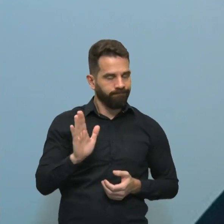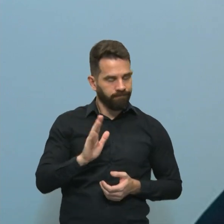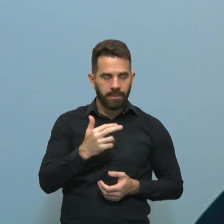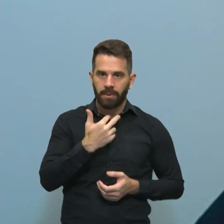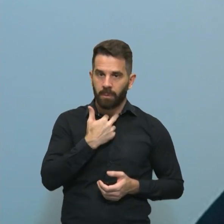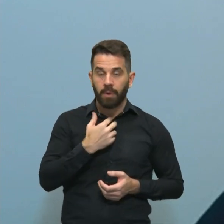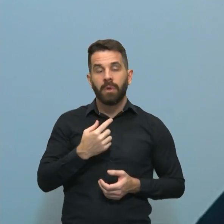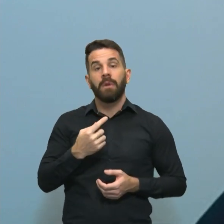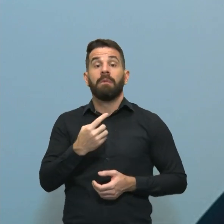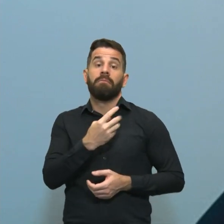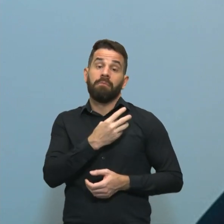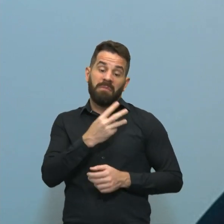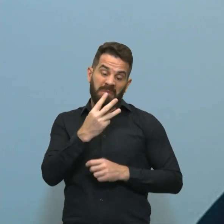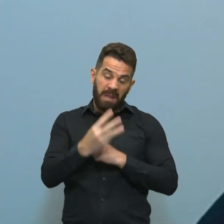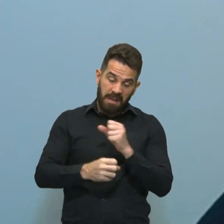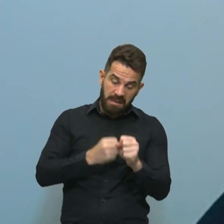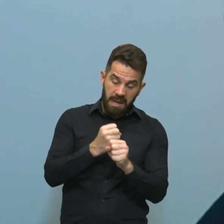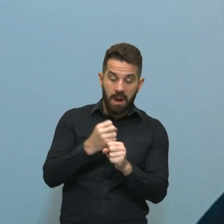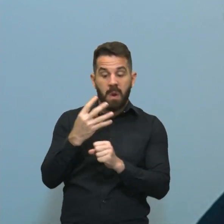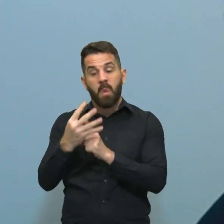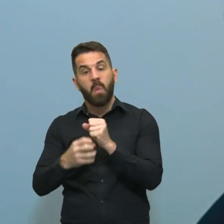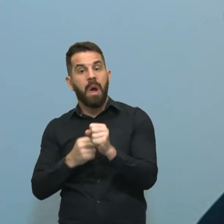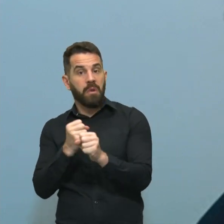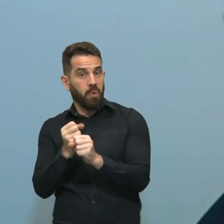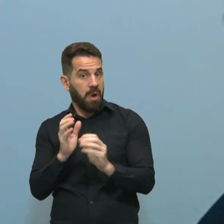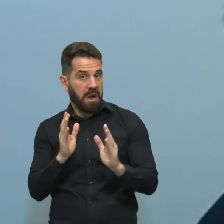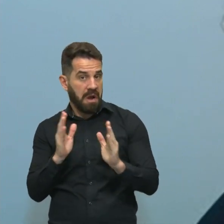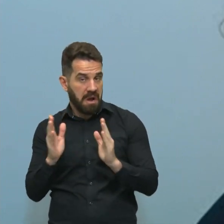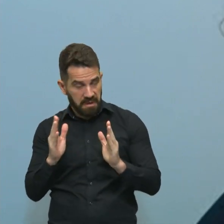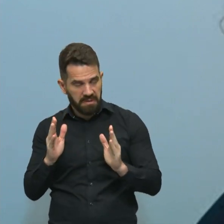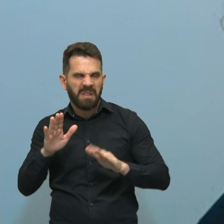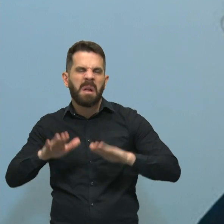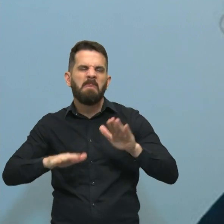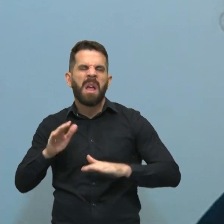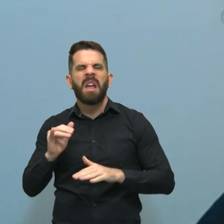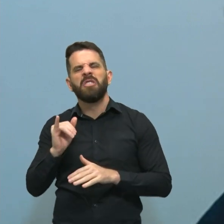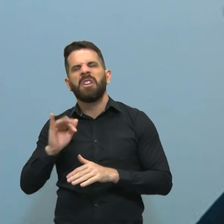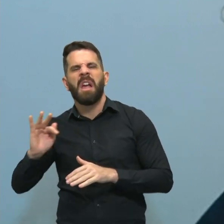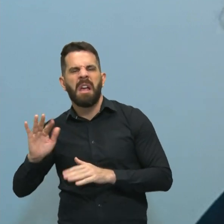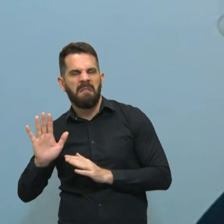né, em escola pública. Ele não é parcial, é